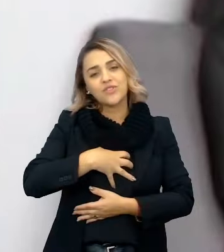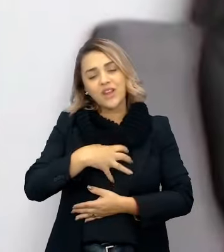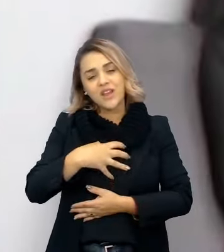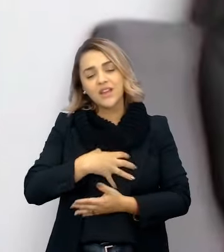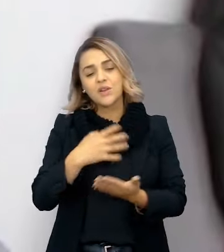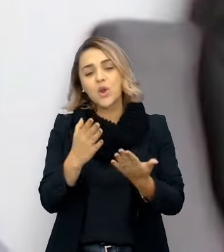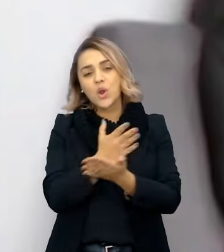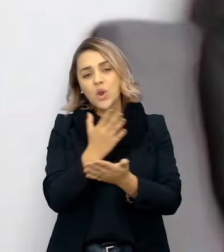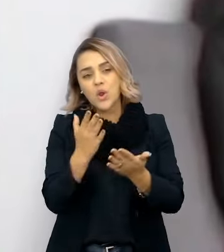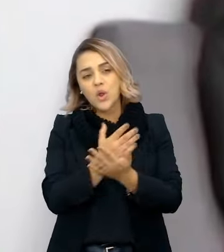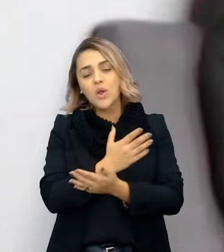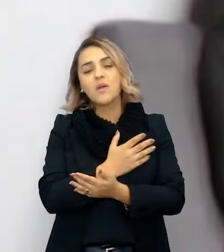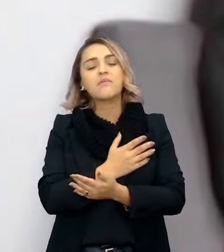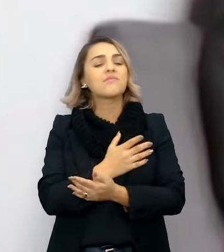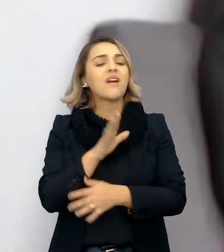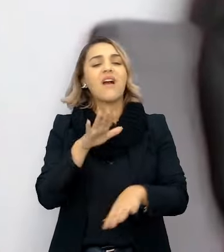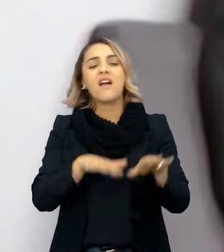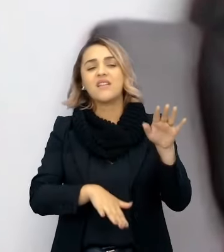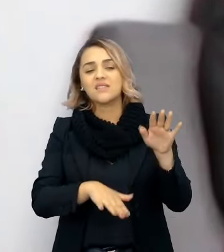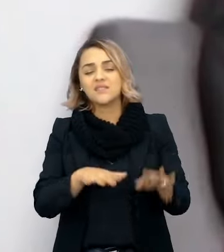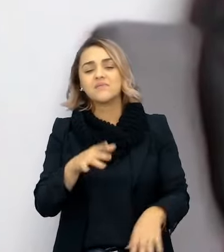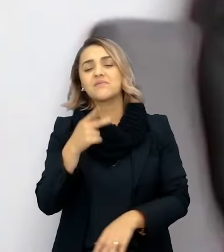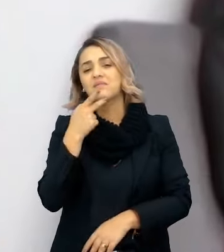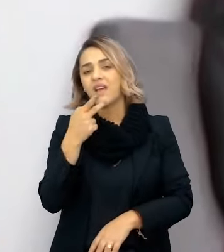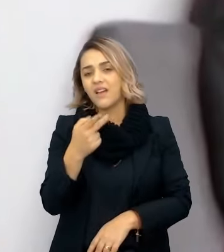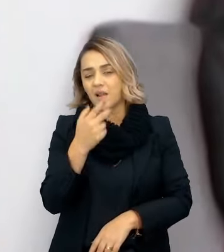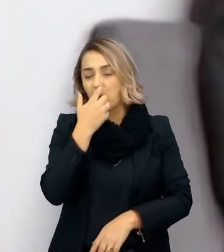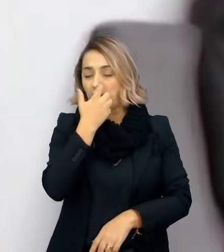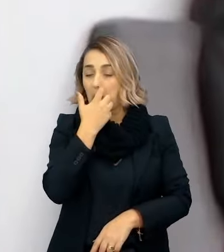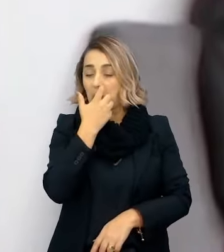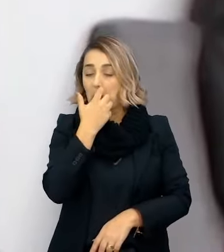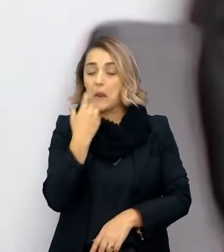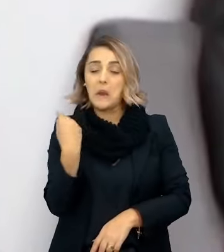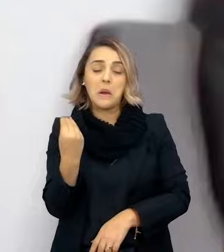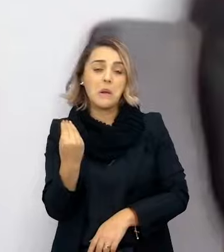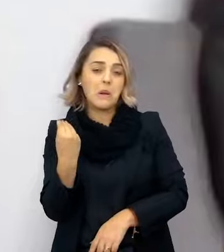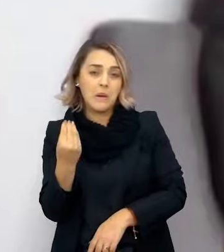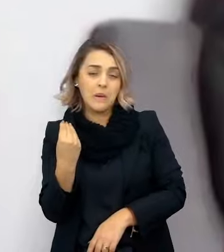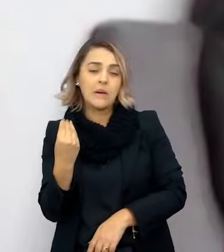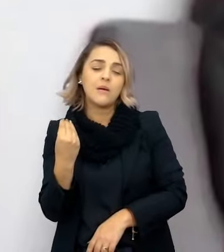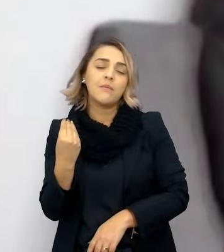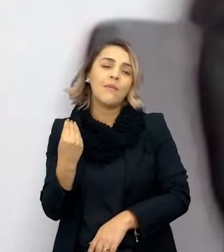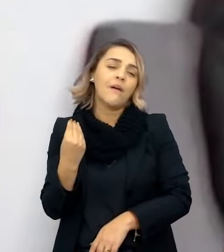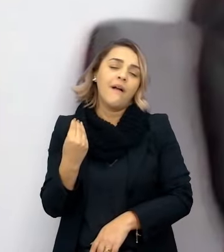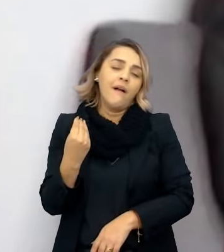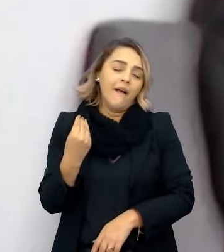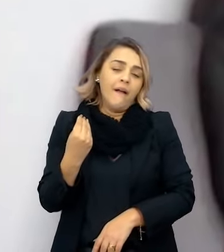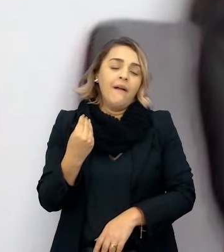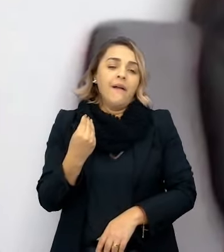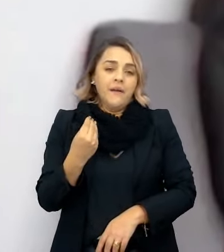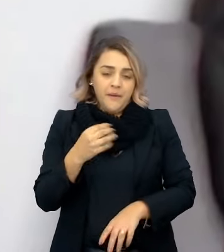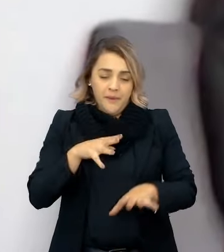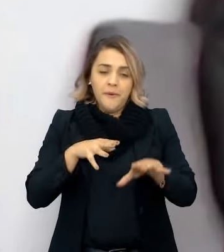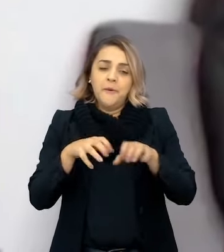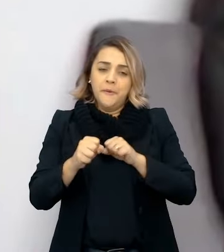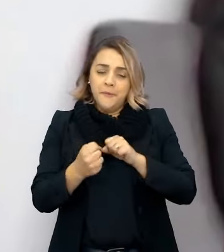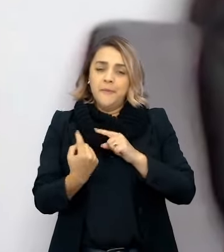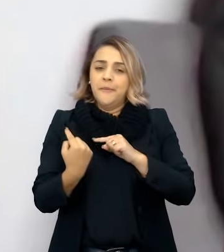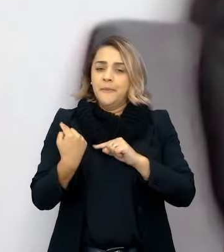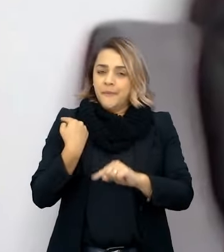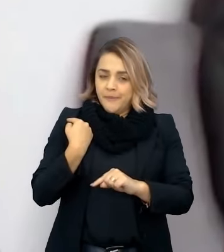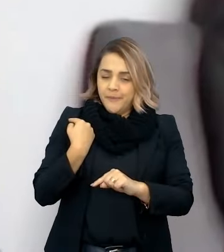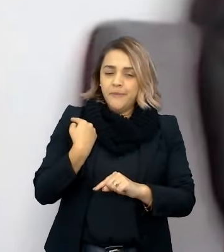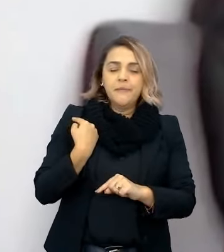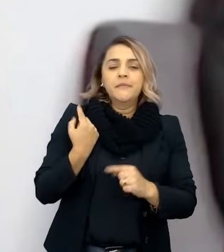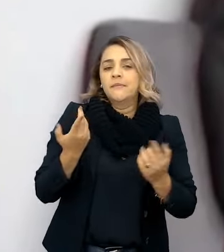a gente fala, como é que eu deixei na próxima, como foi a próxima a formação passada, né? E